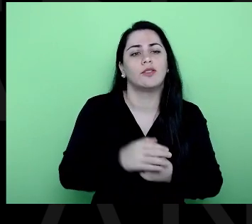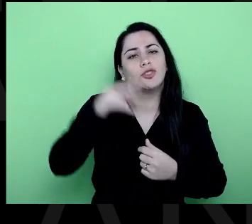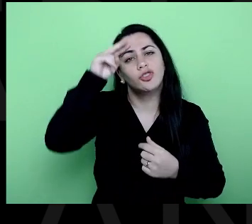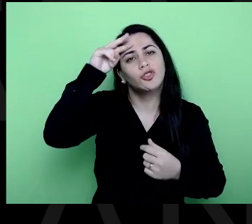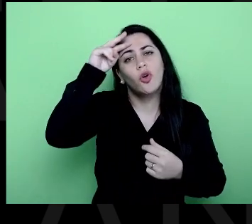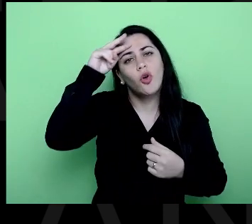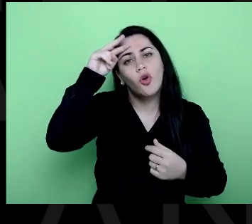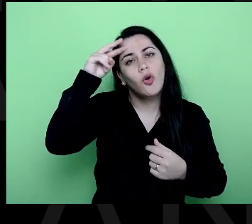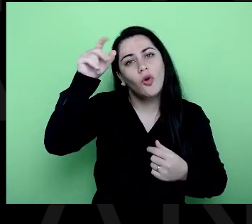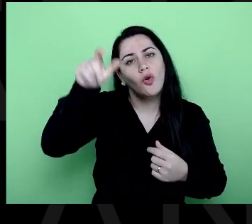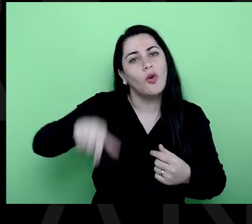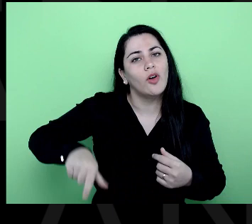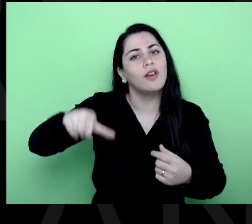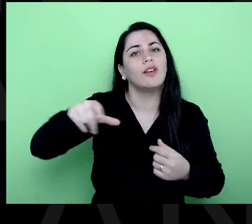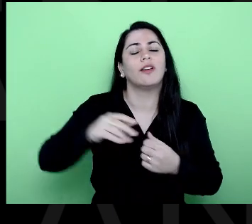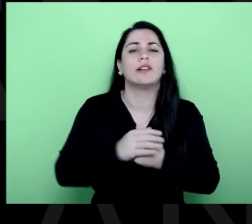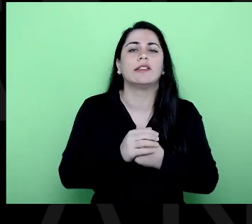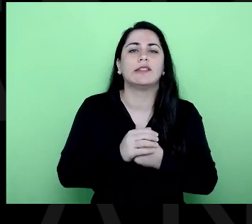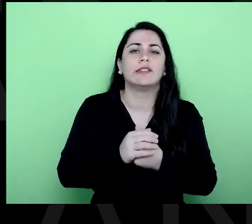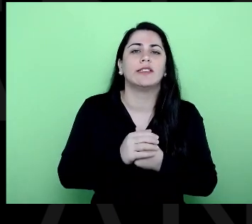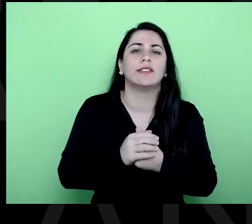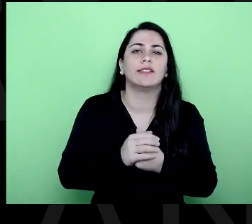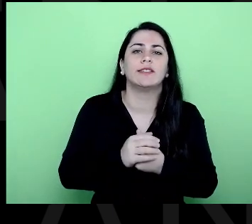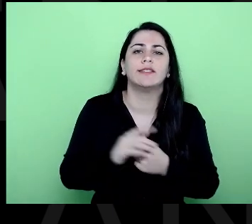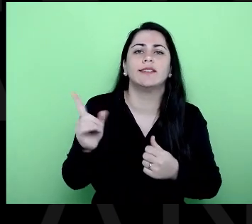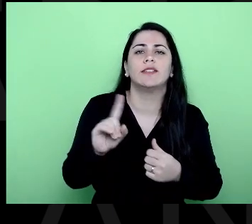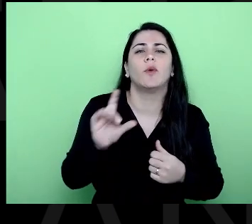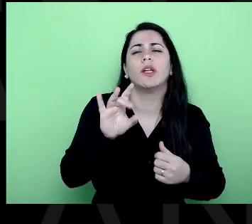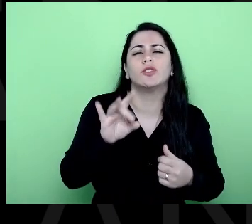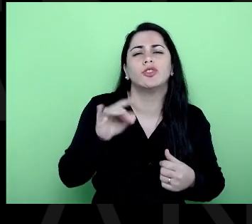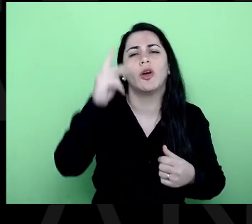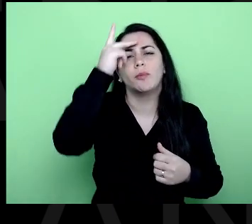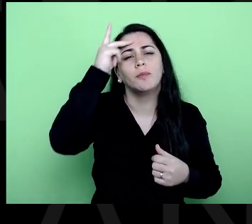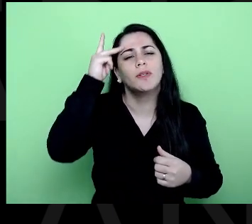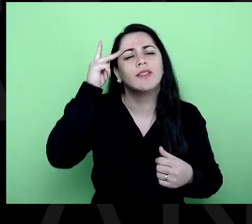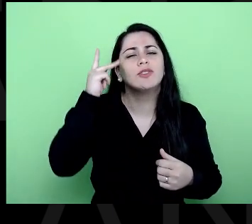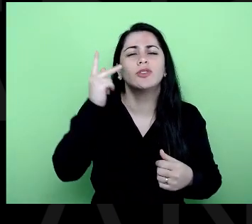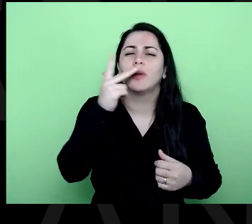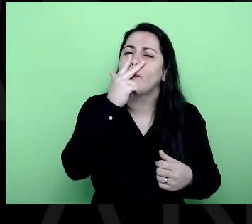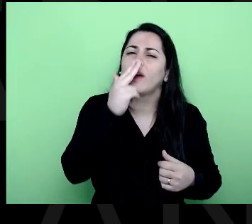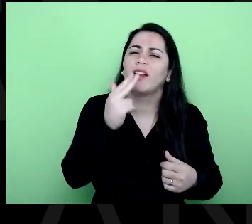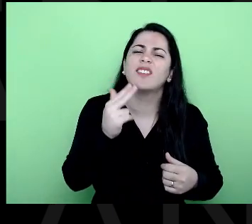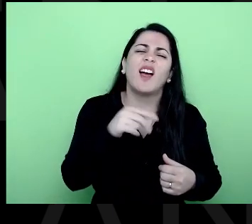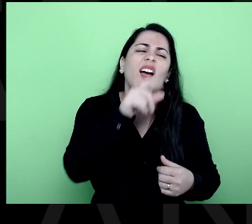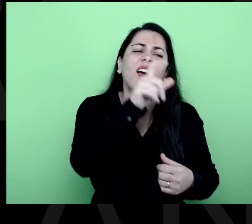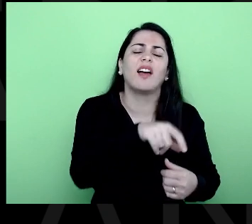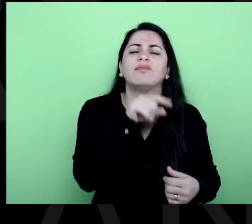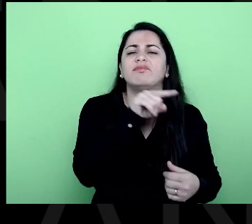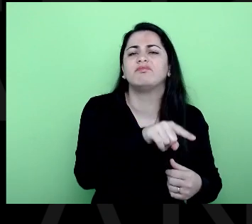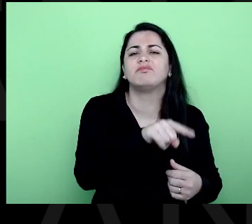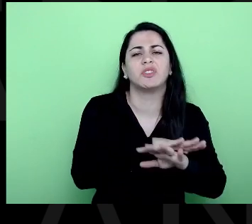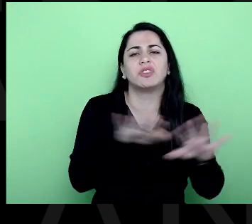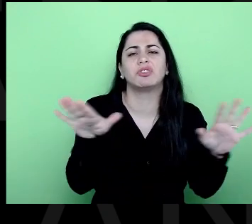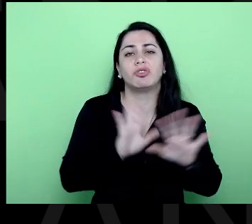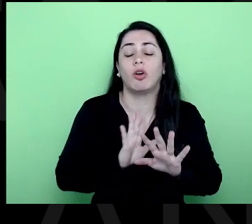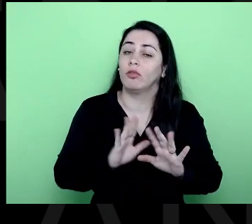mostrar que foi muito mais do que se aquela imagem, ah, fulano era isso, era aquilo.